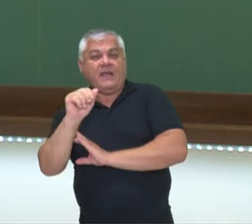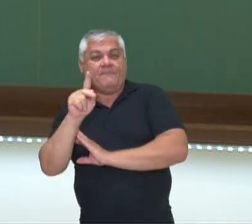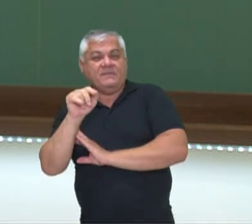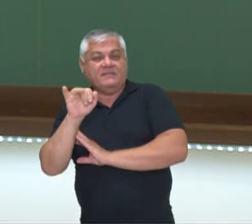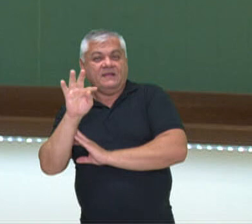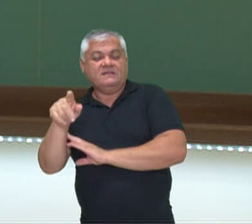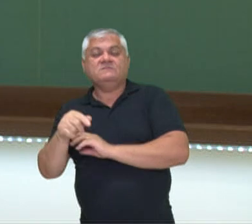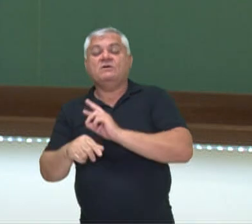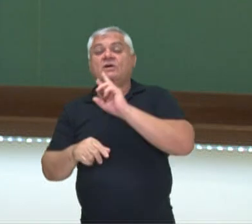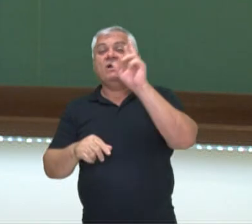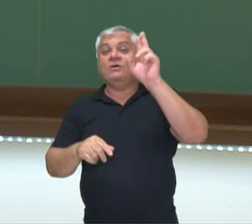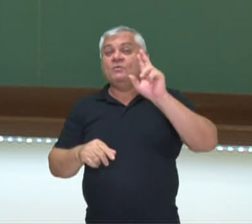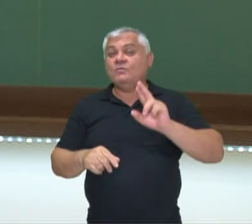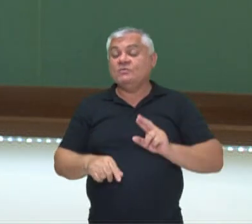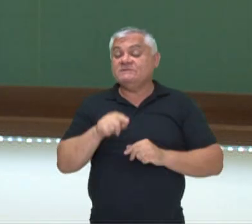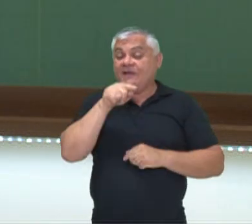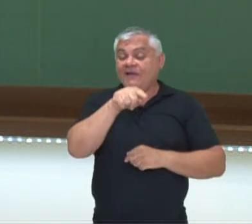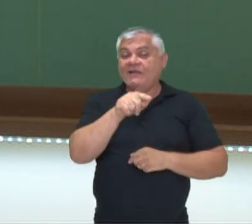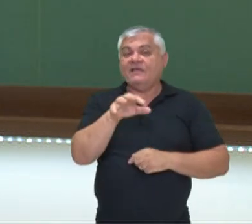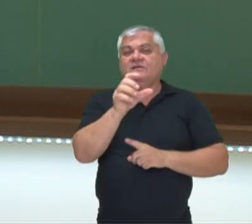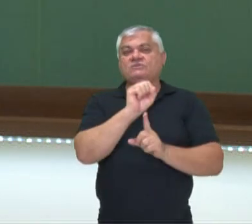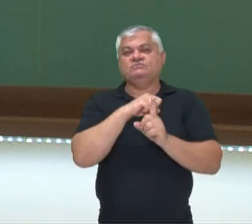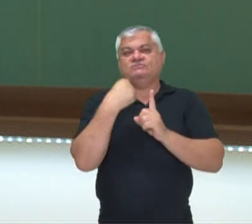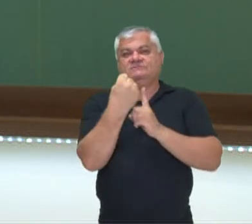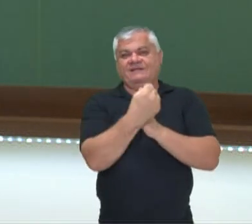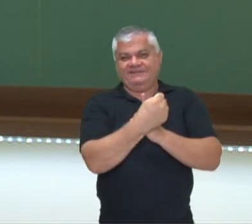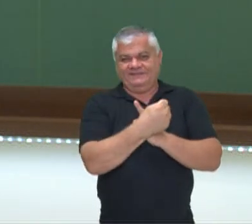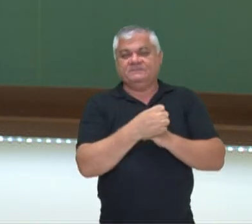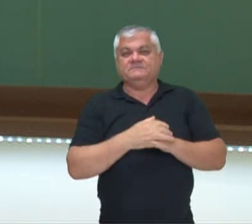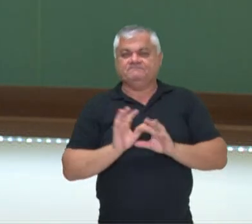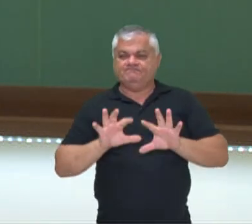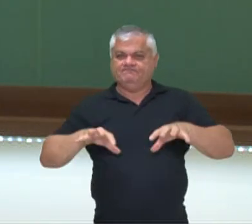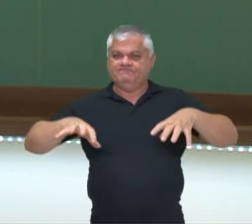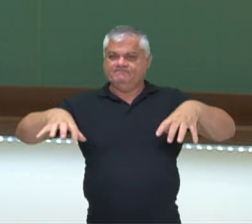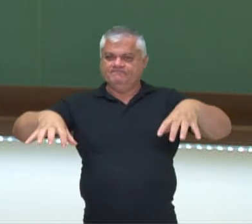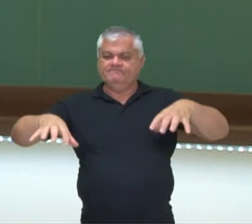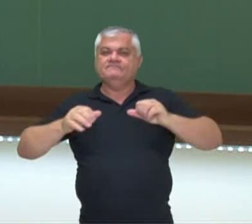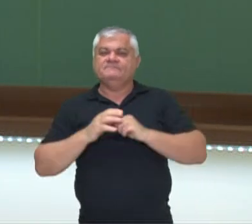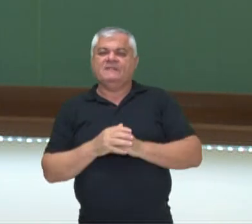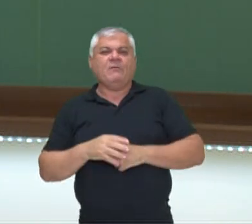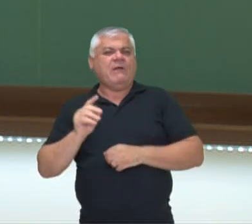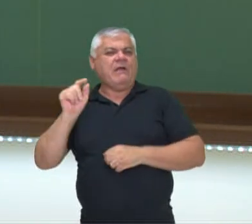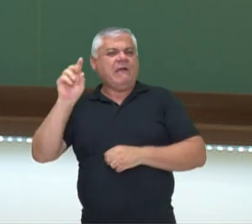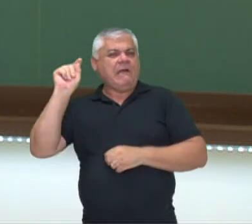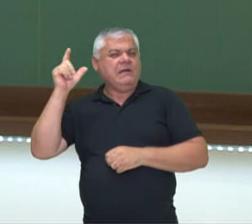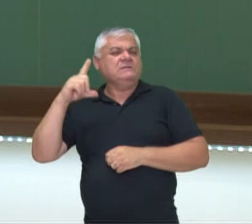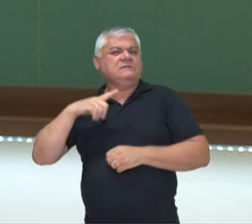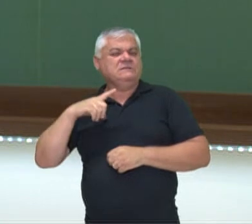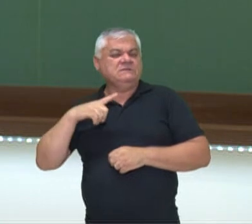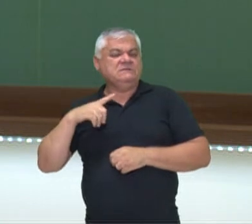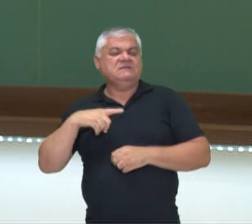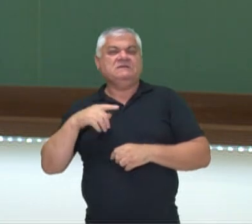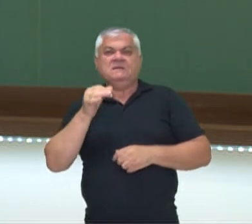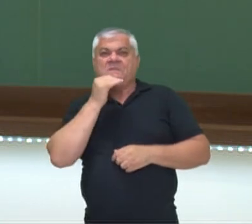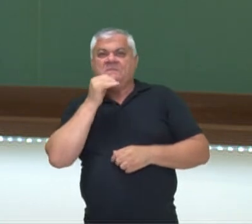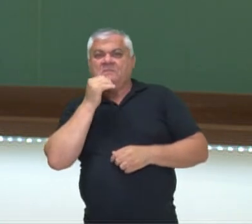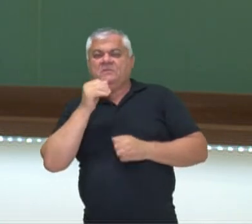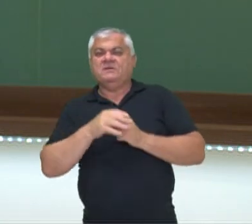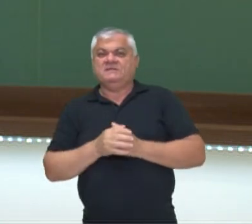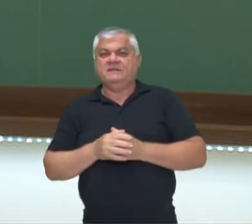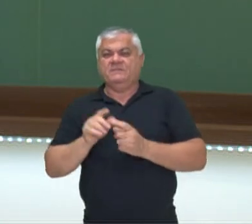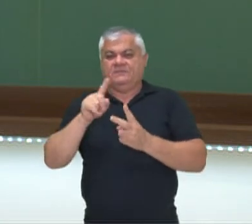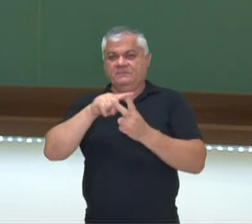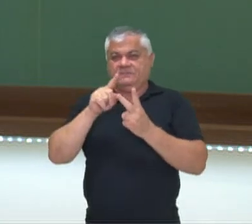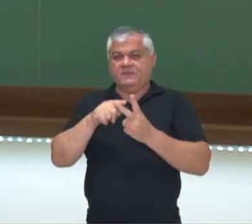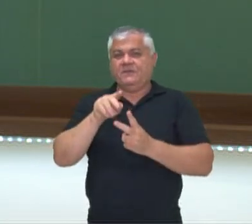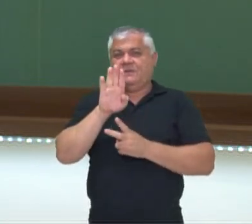a União das Repúblicas Socialistas Soviéticas. Por isso é que na época falava-se muito dessas tensões bipolares,